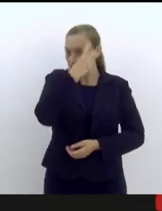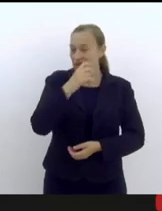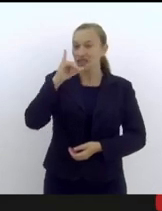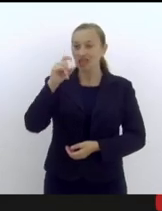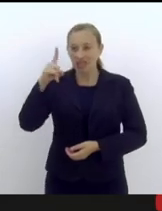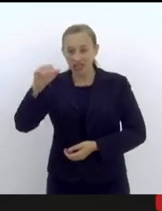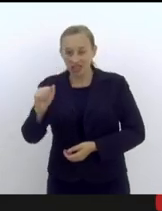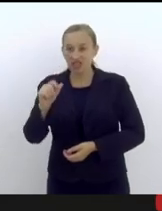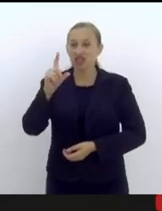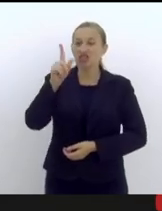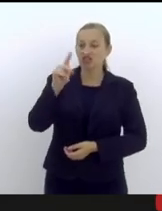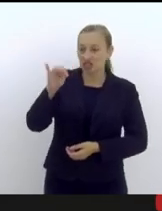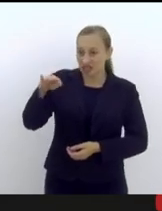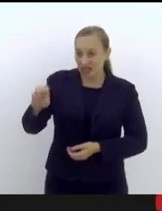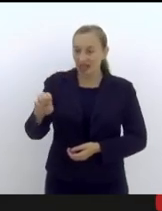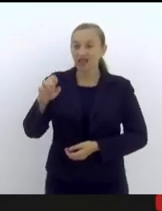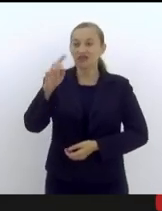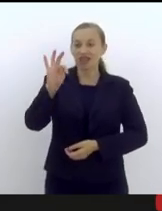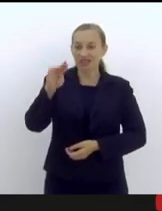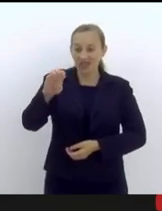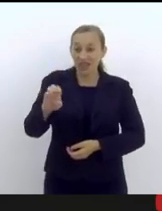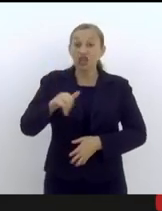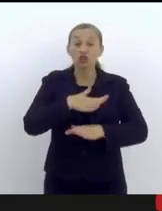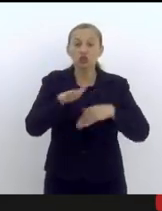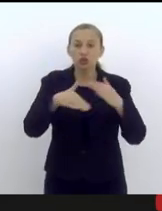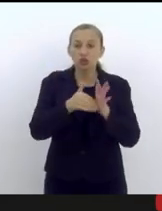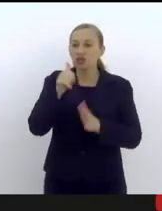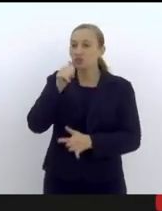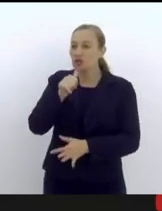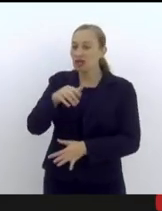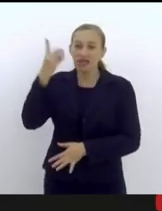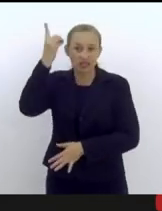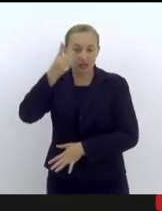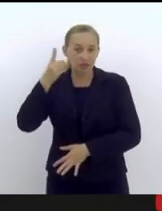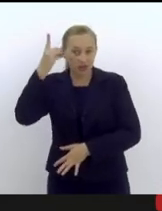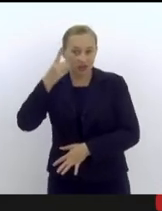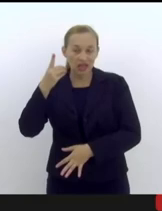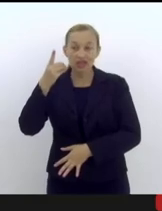Gisele Franciele todas as Deputados